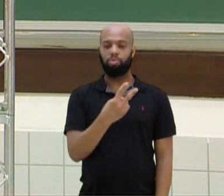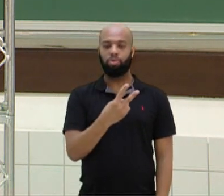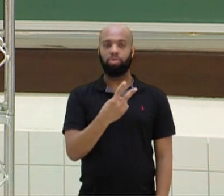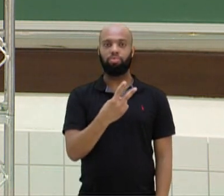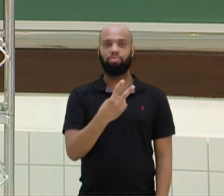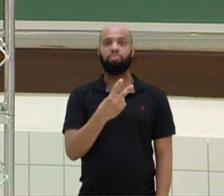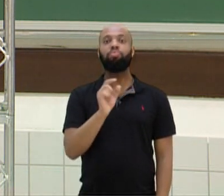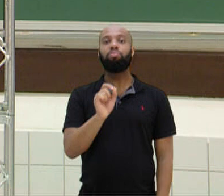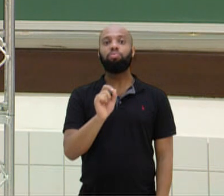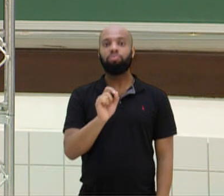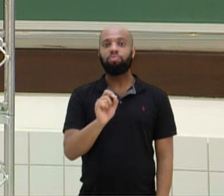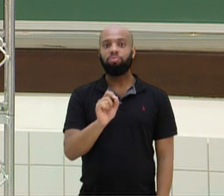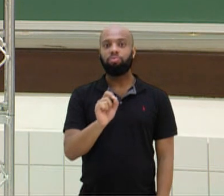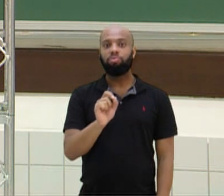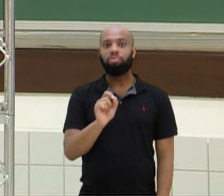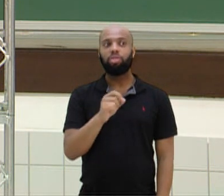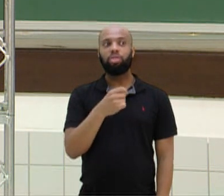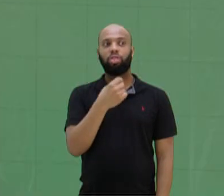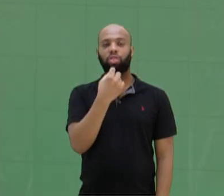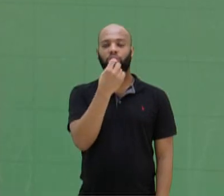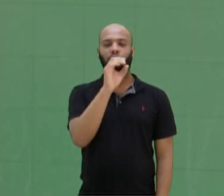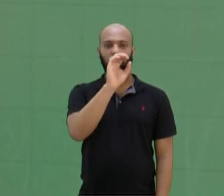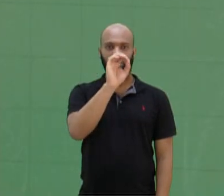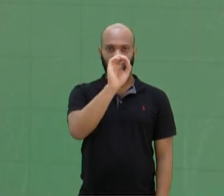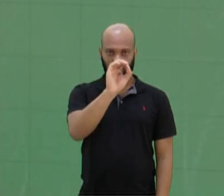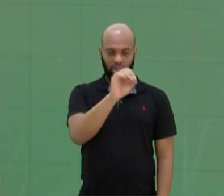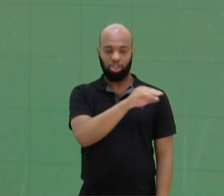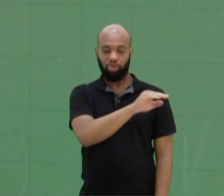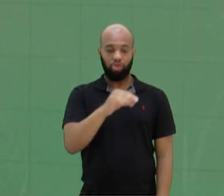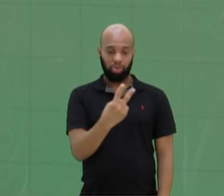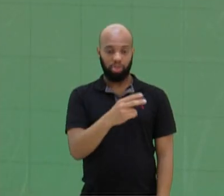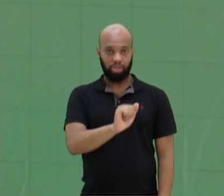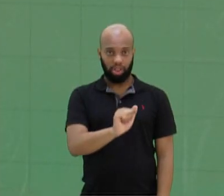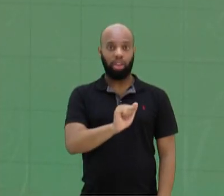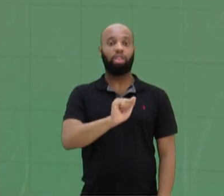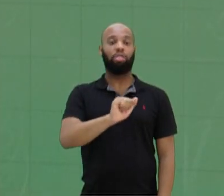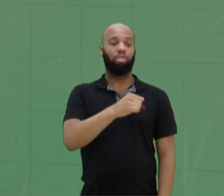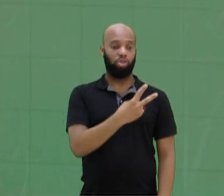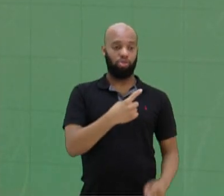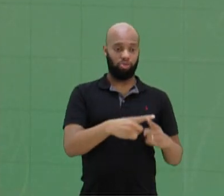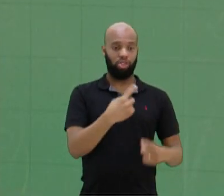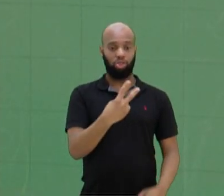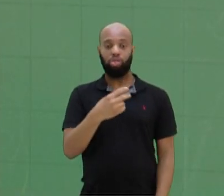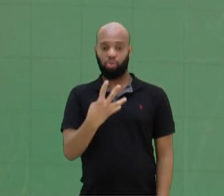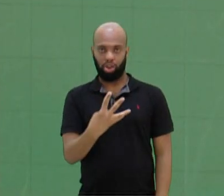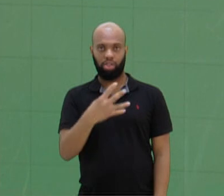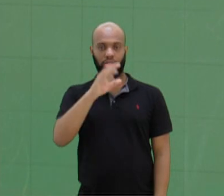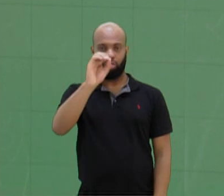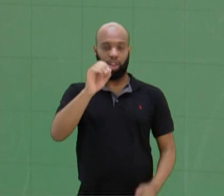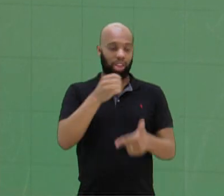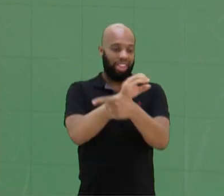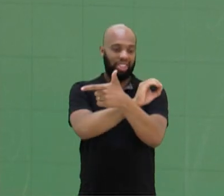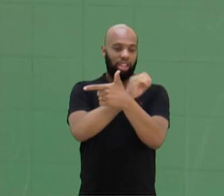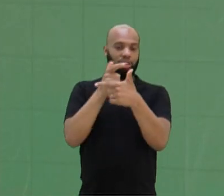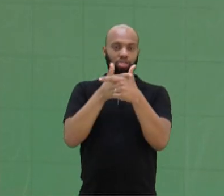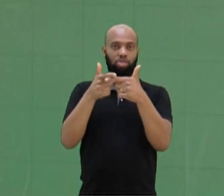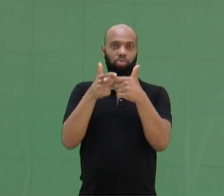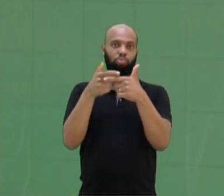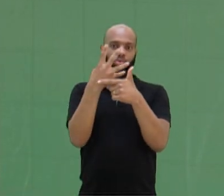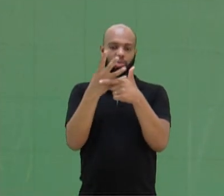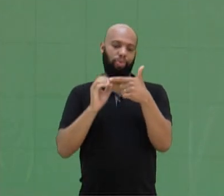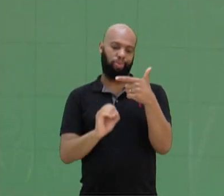X do vértice, você pode calcular com a soma das raízes dividido por 2, vai dar 0. Mas para dar um